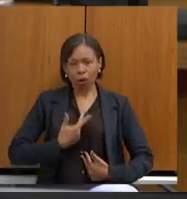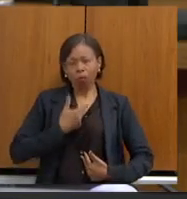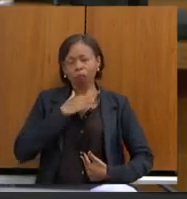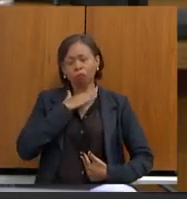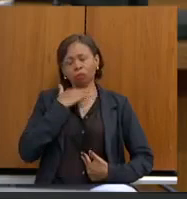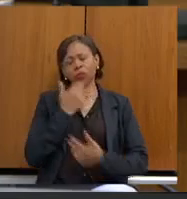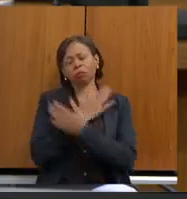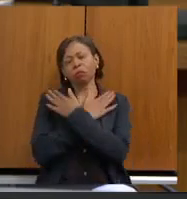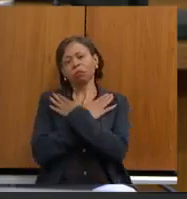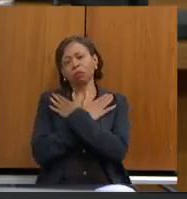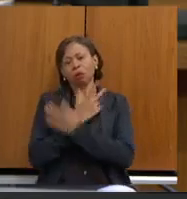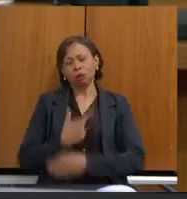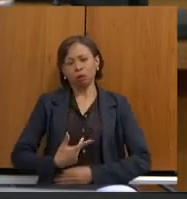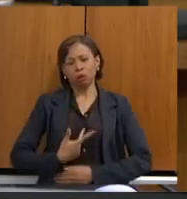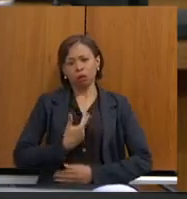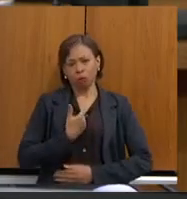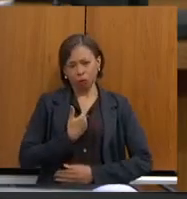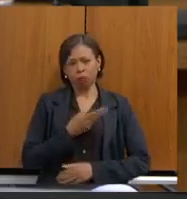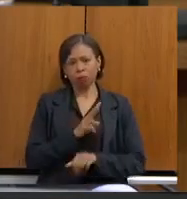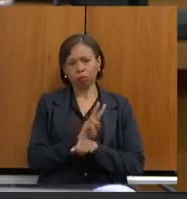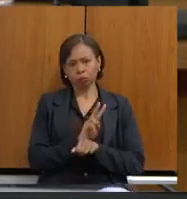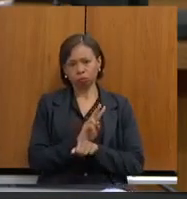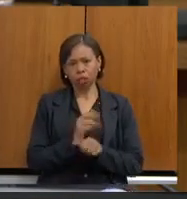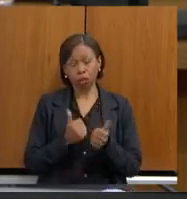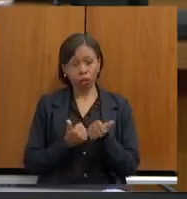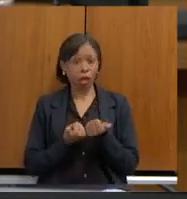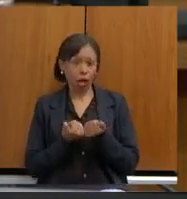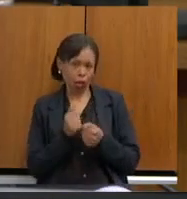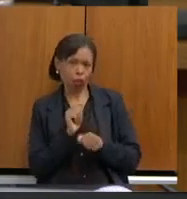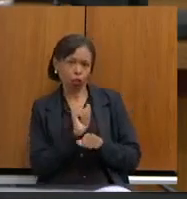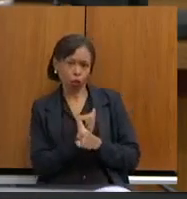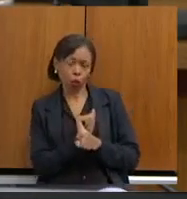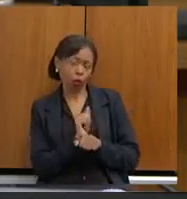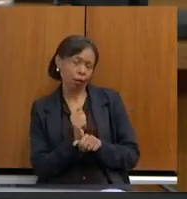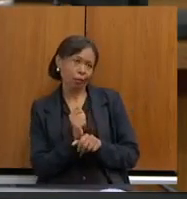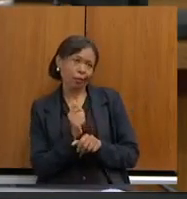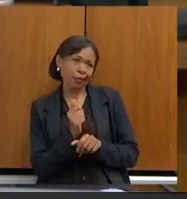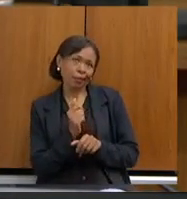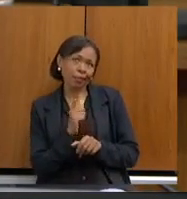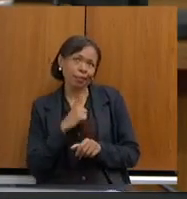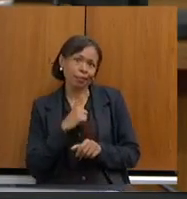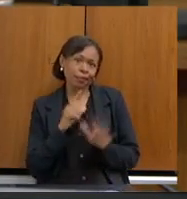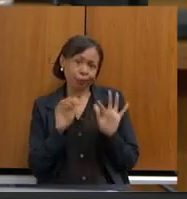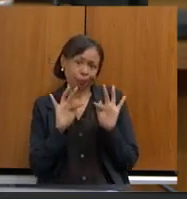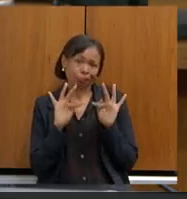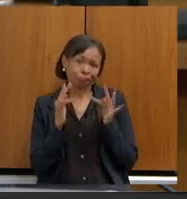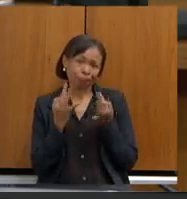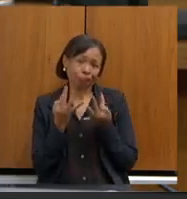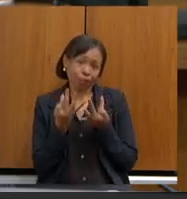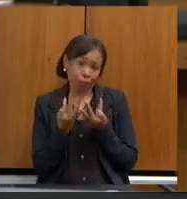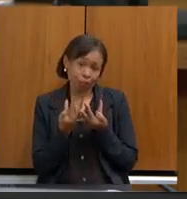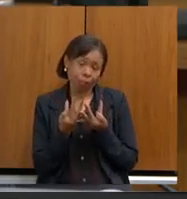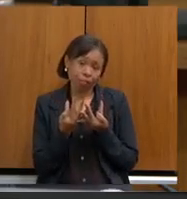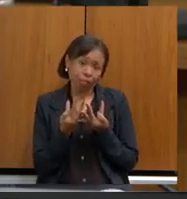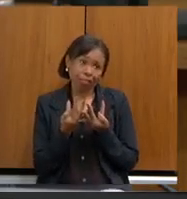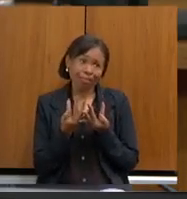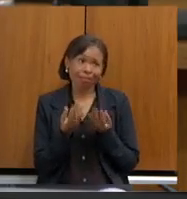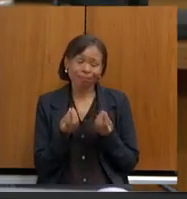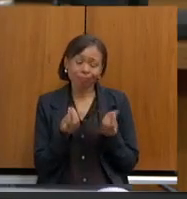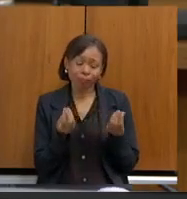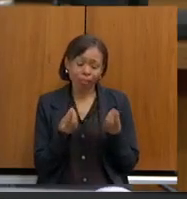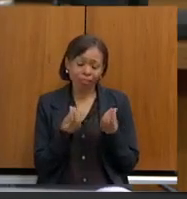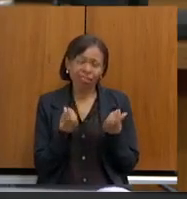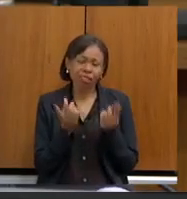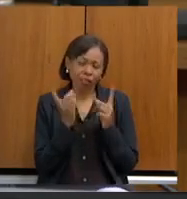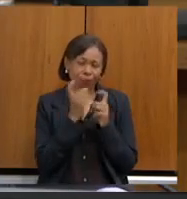recebemos de famílias é uma situação assim delicada né Polícia Civil tem um papel importante especialmente desse